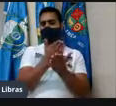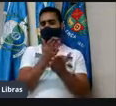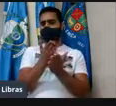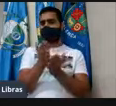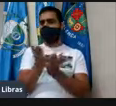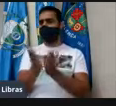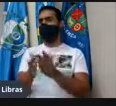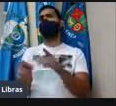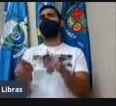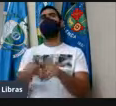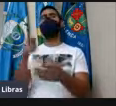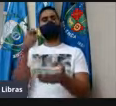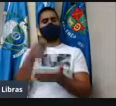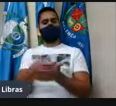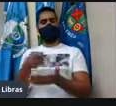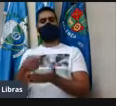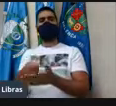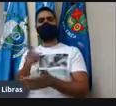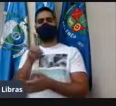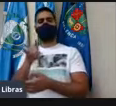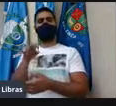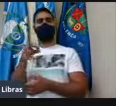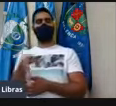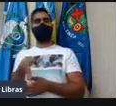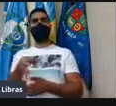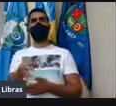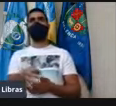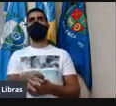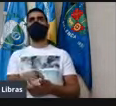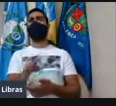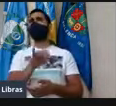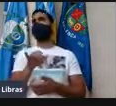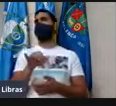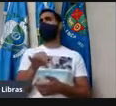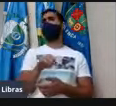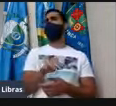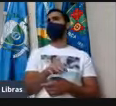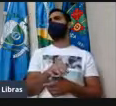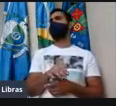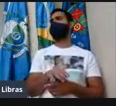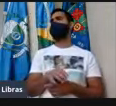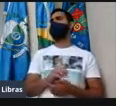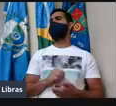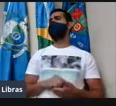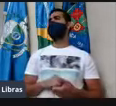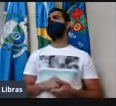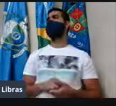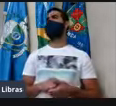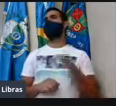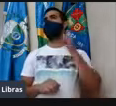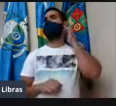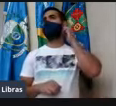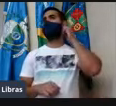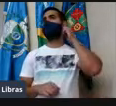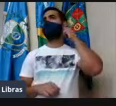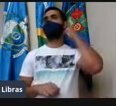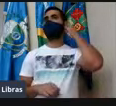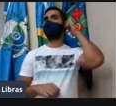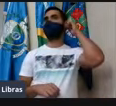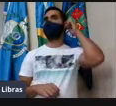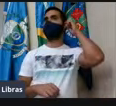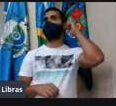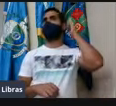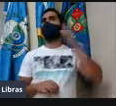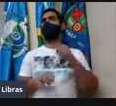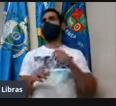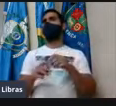sendo pagos rigorosamente em dia. Então, se você encontra um pequeno valor que ele com certeza não